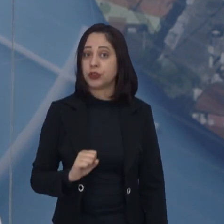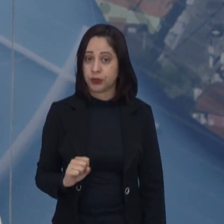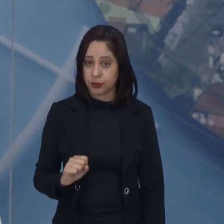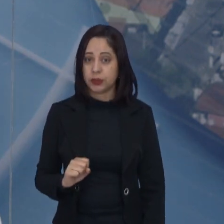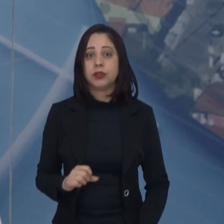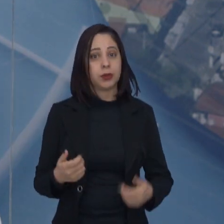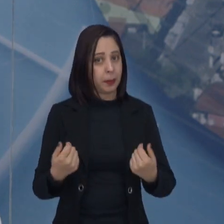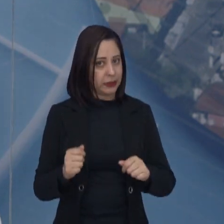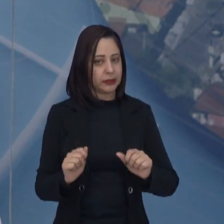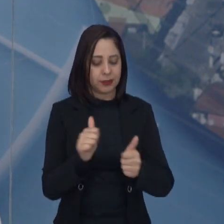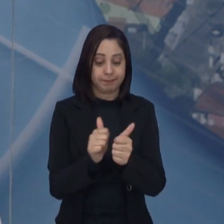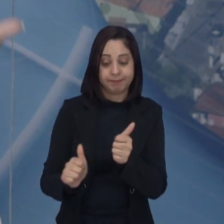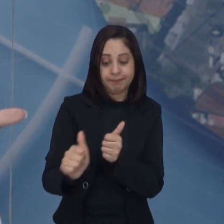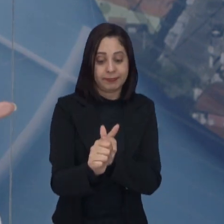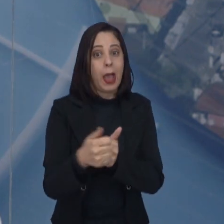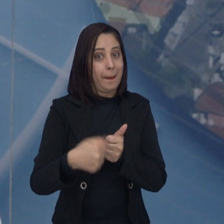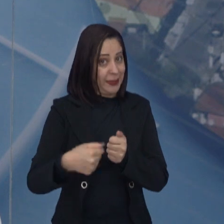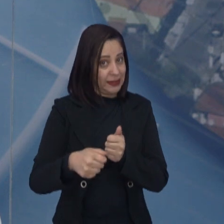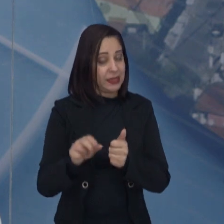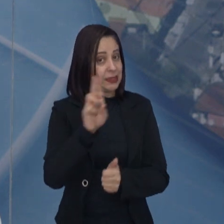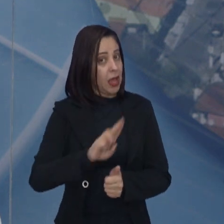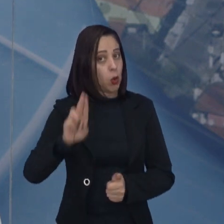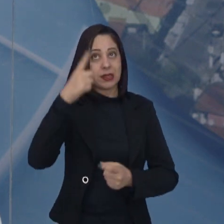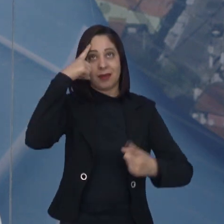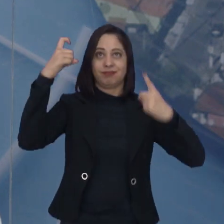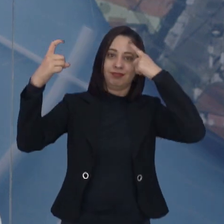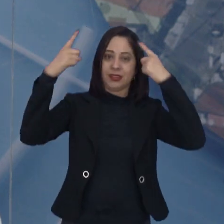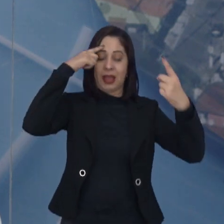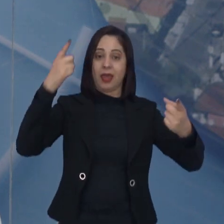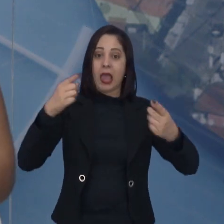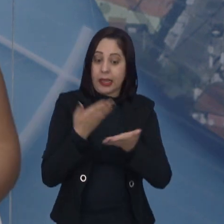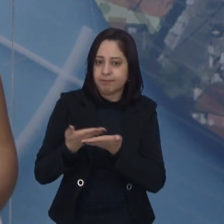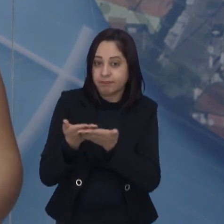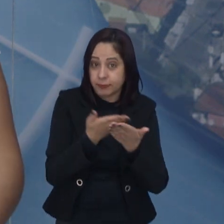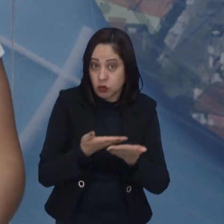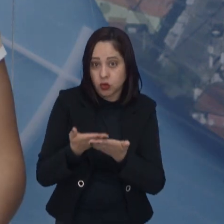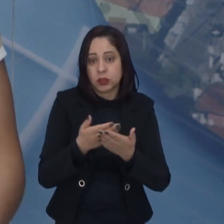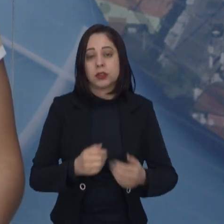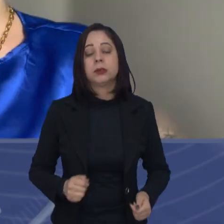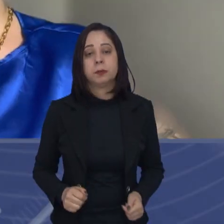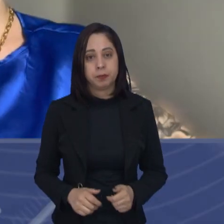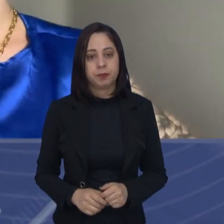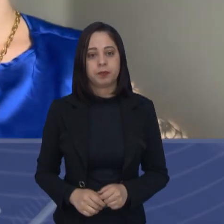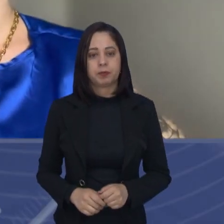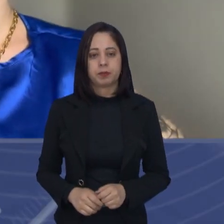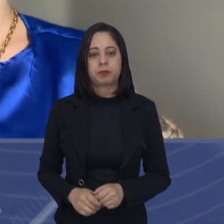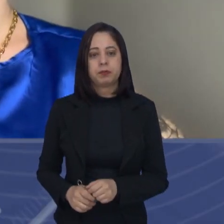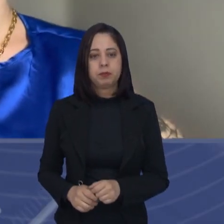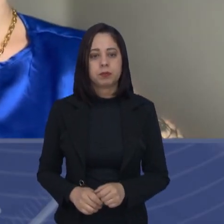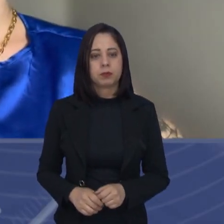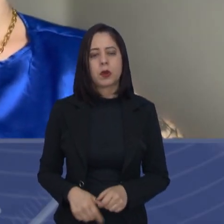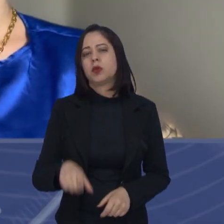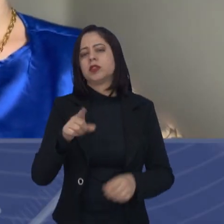destacar, aí de fato tem que usar a criatividade, estudar muito, né, Camila? Júlia, vocês estavam falando